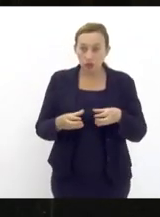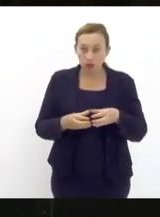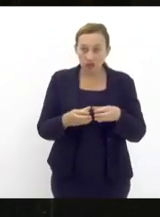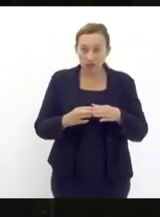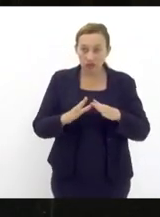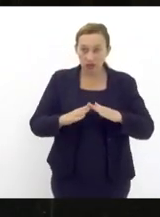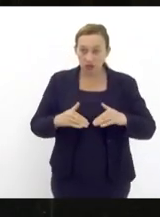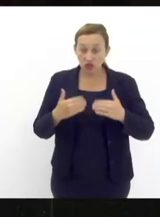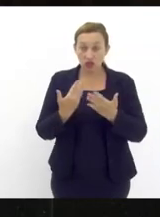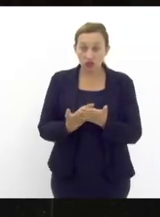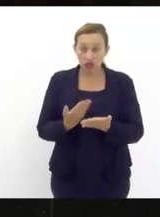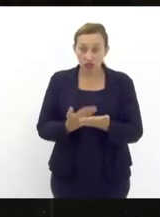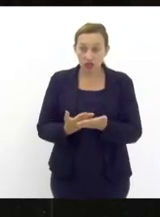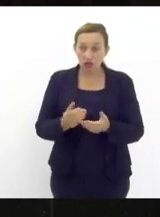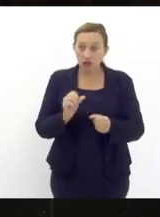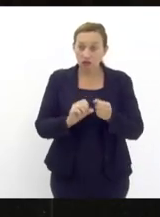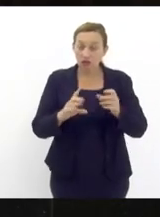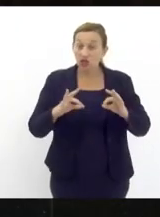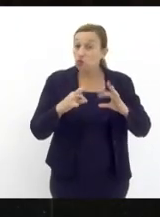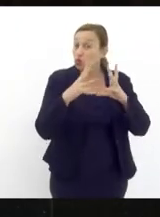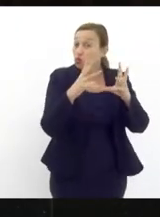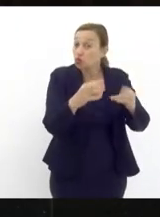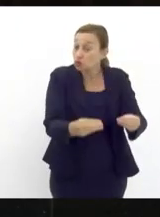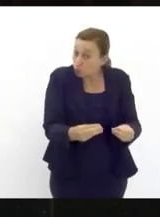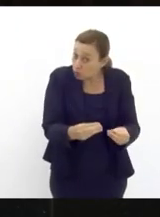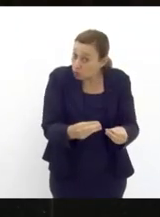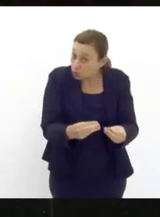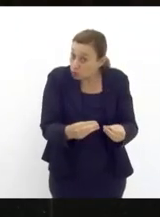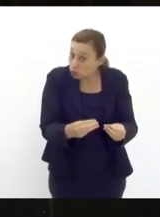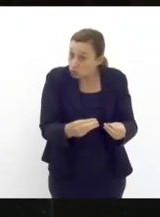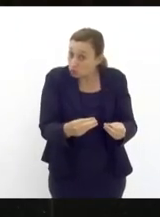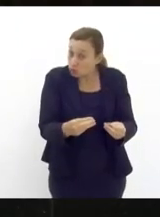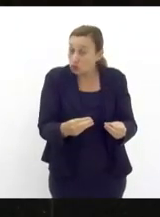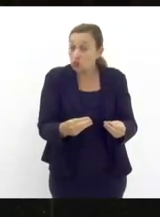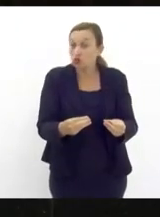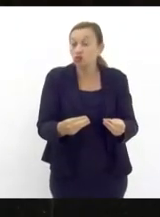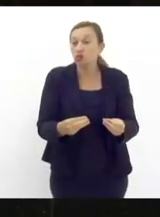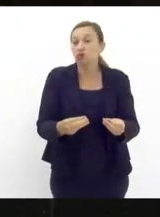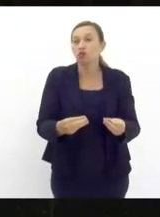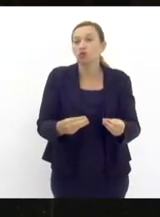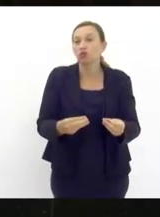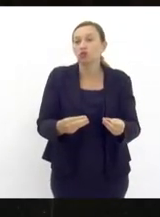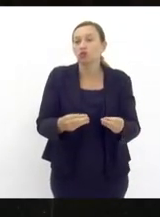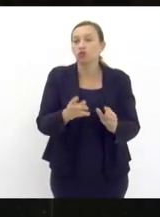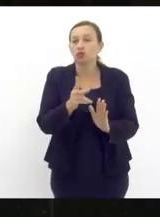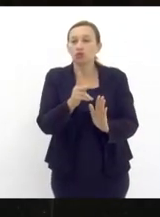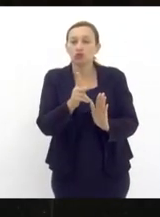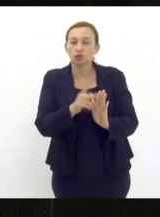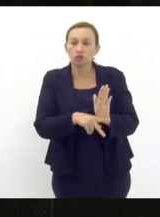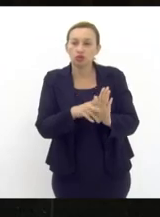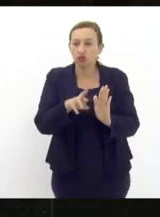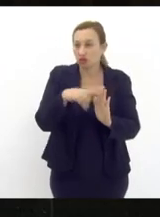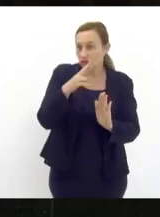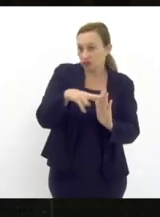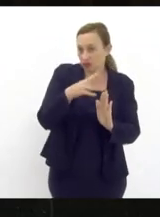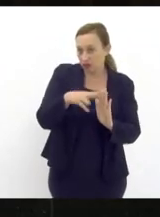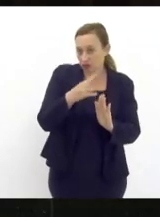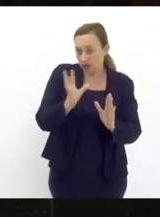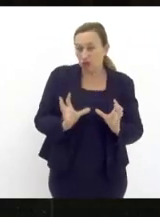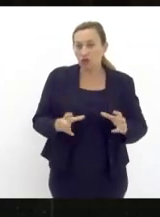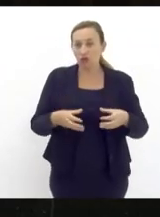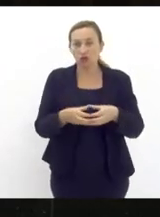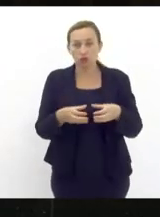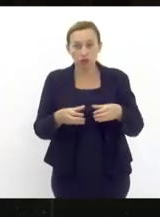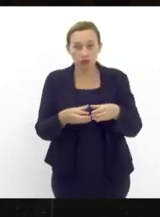de inquérito como fez com todos os todos os projetos de resolução de comissões